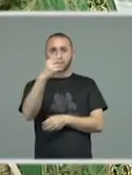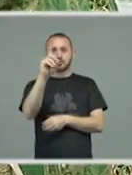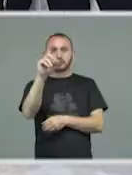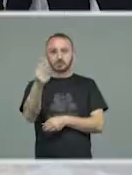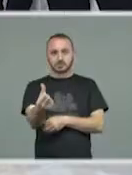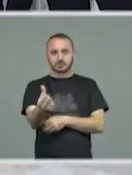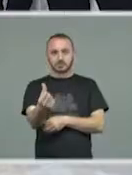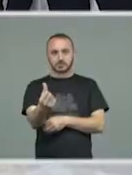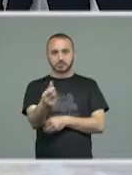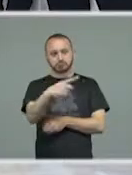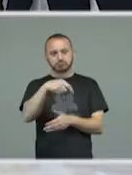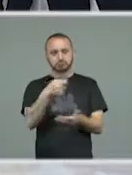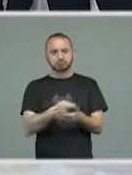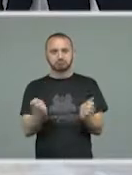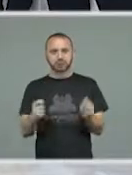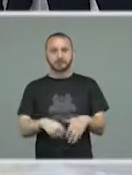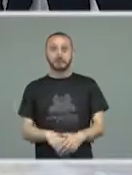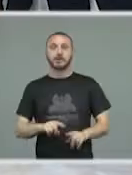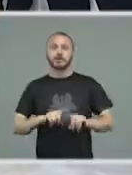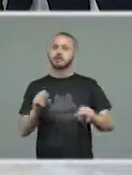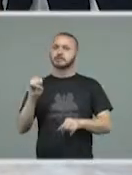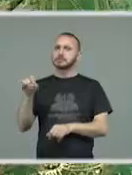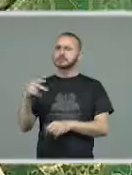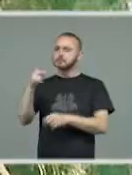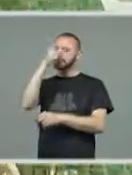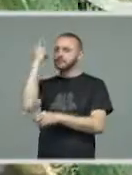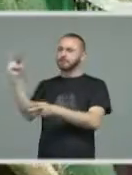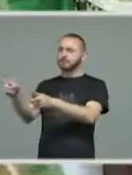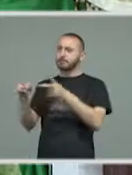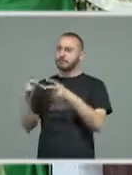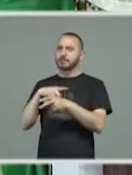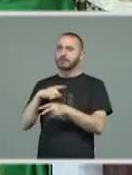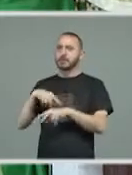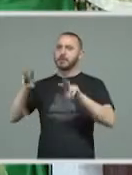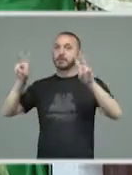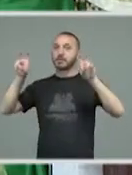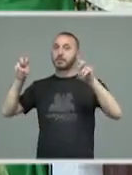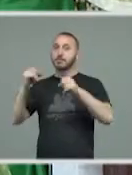2016. Mas se você percebeu, a grande temática